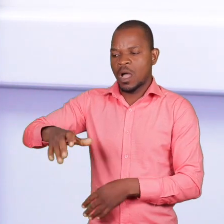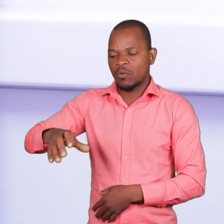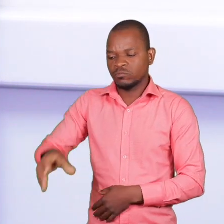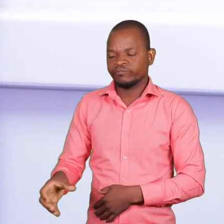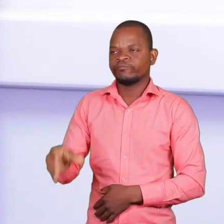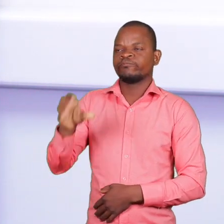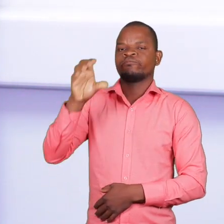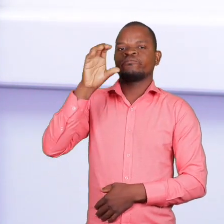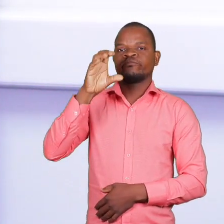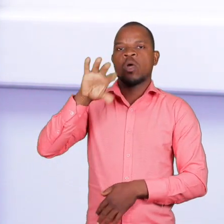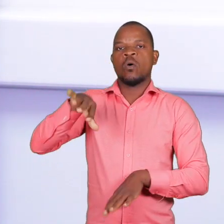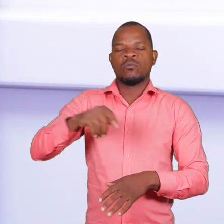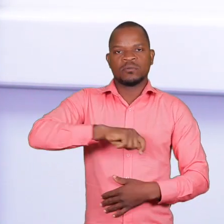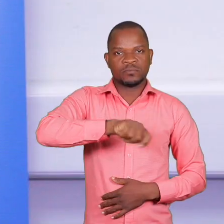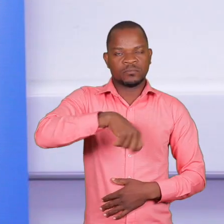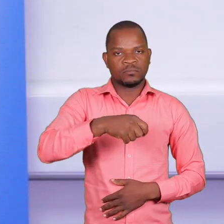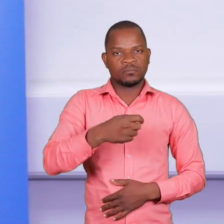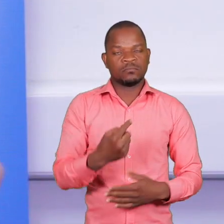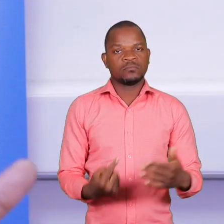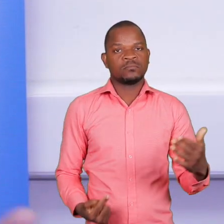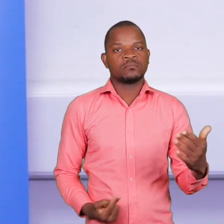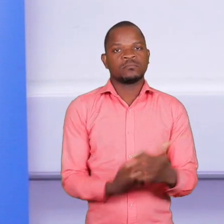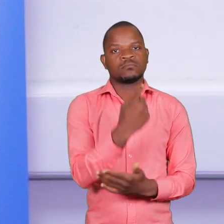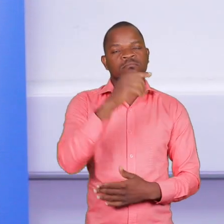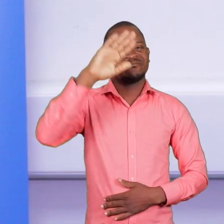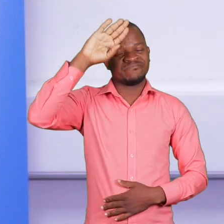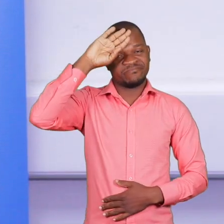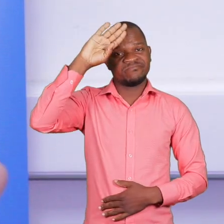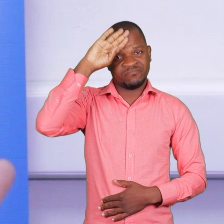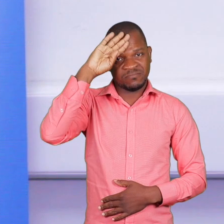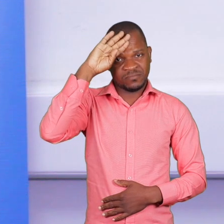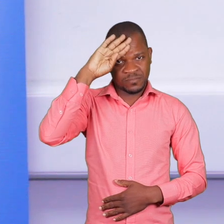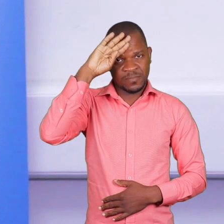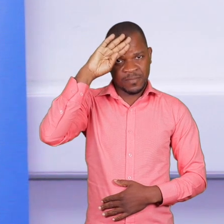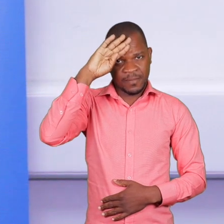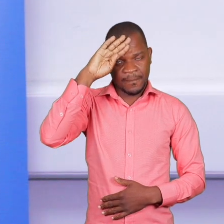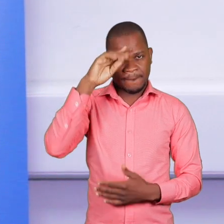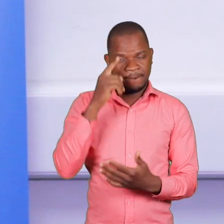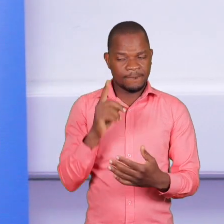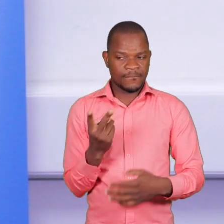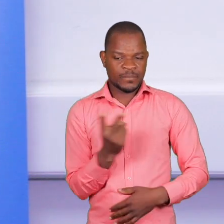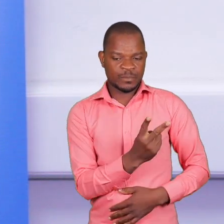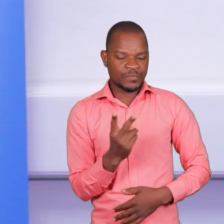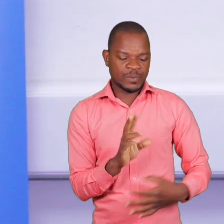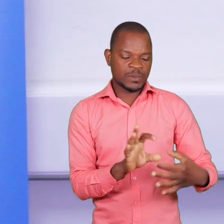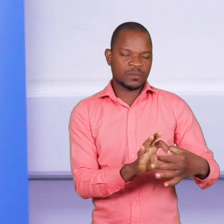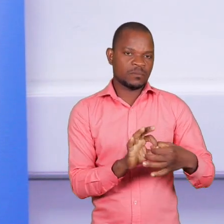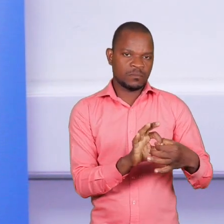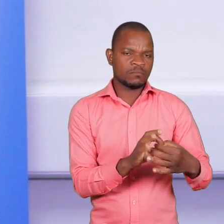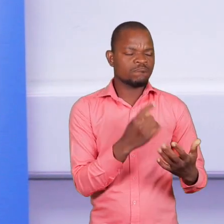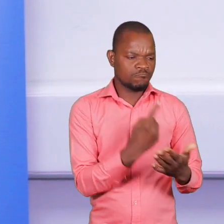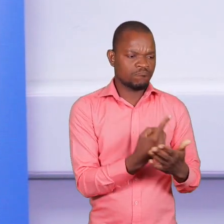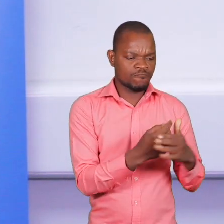de contrair doenças. Portanto, daí que há uma grande relação entre ter uma infraestrutura básica de